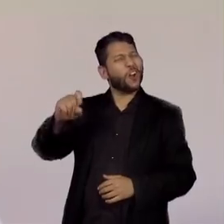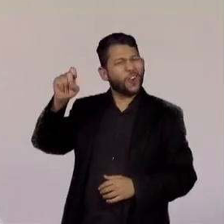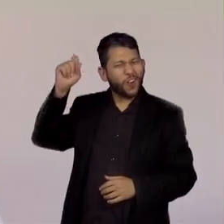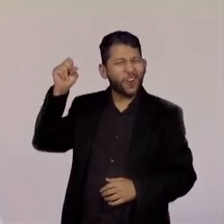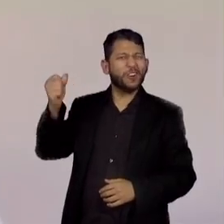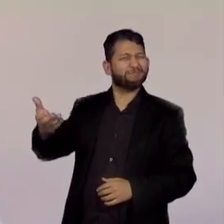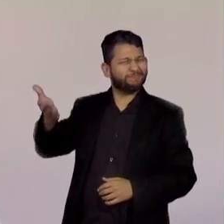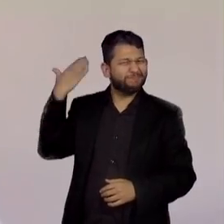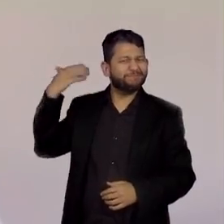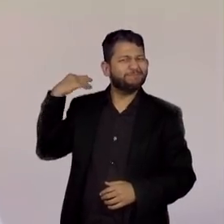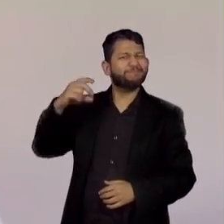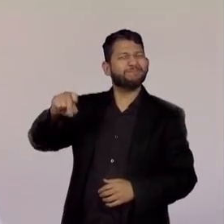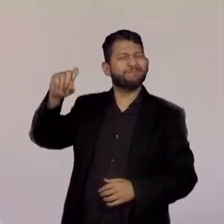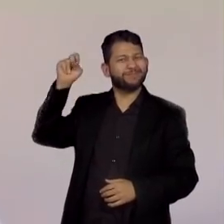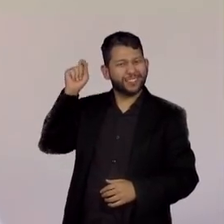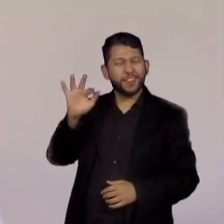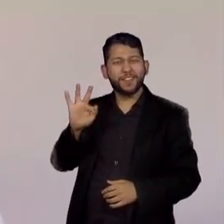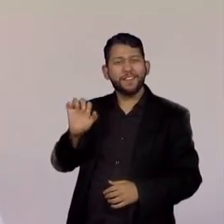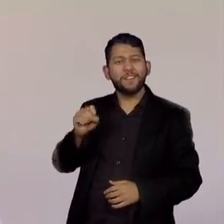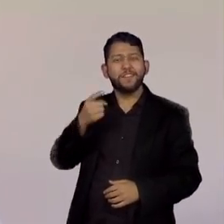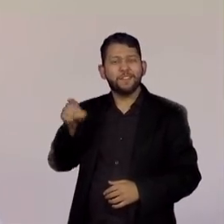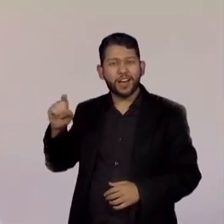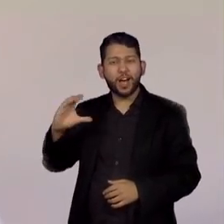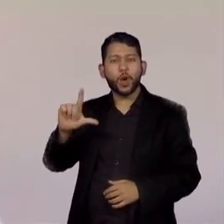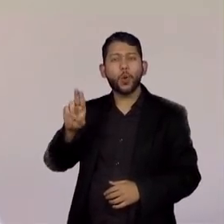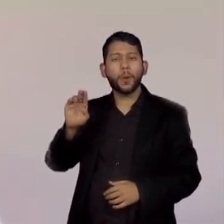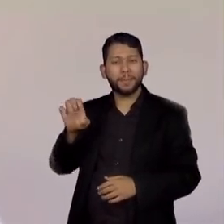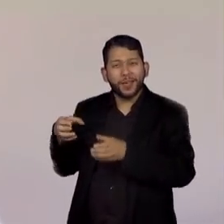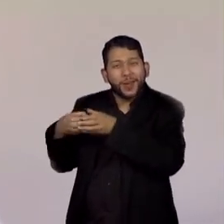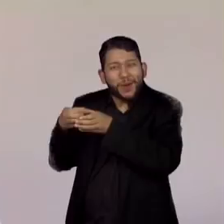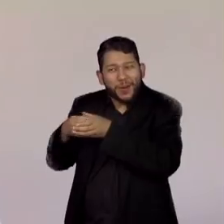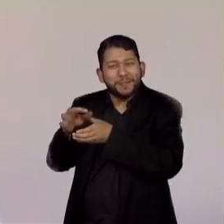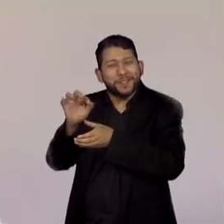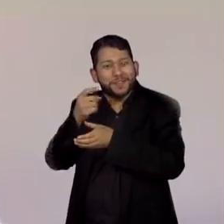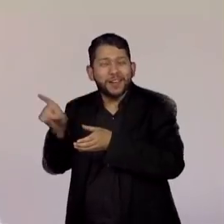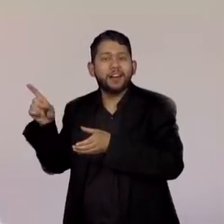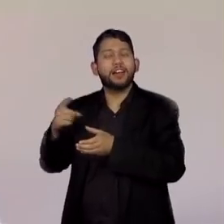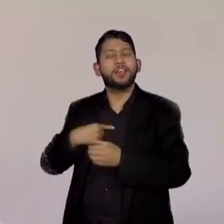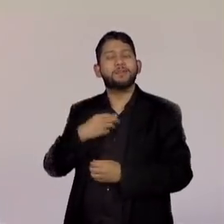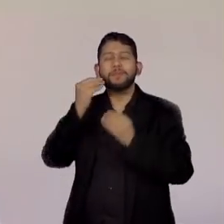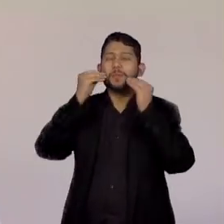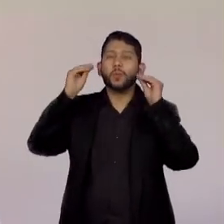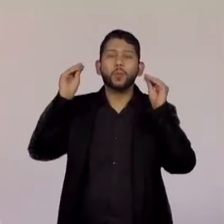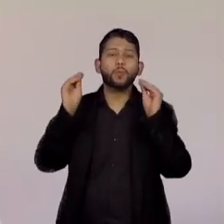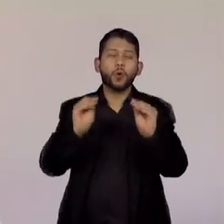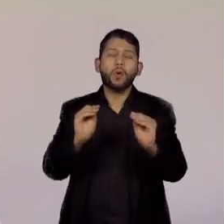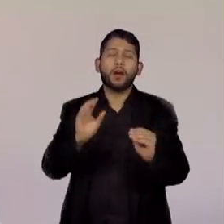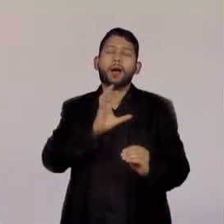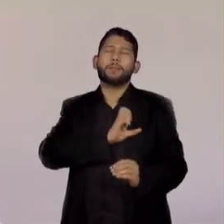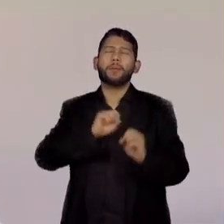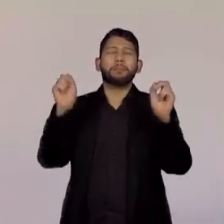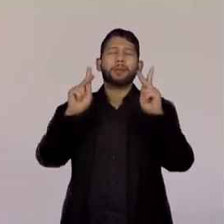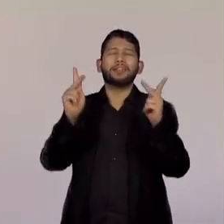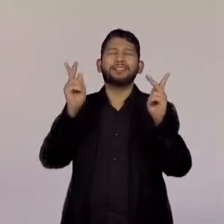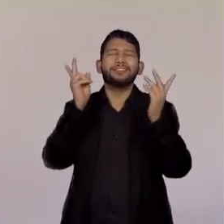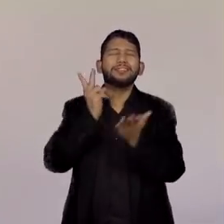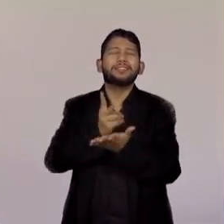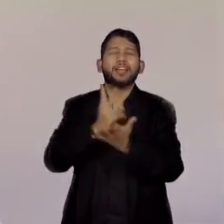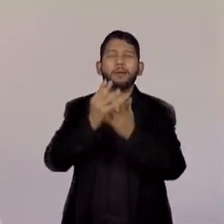atrás, no Fã-Clube Mirim de Brás de Pina. Um grande beijo, que a música te traga sempre o amor e a paz. Um beijo,